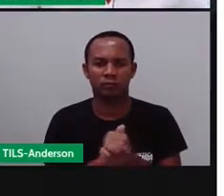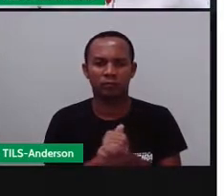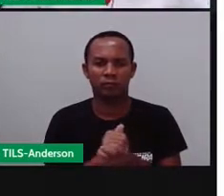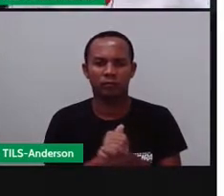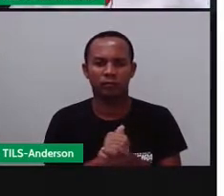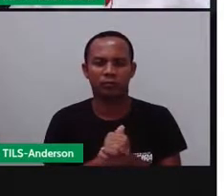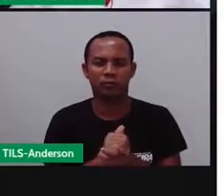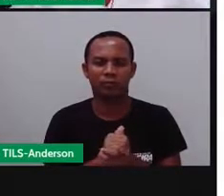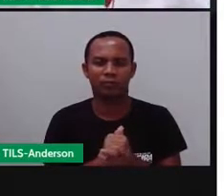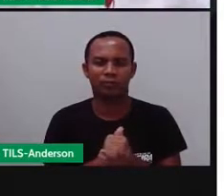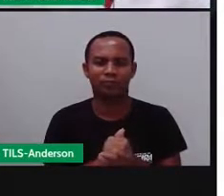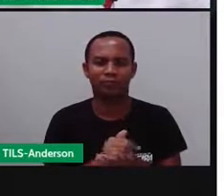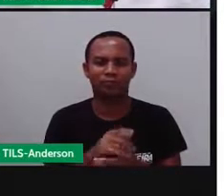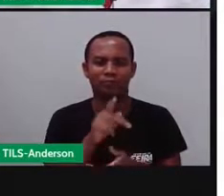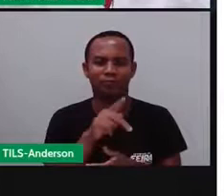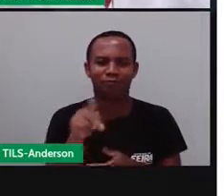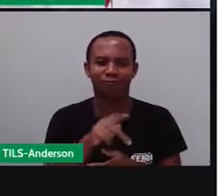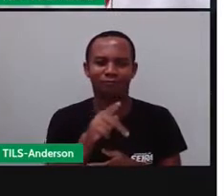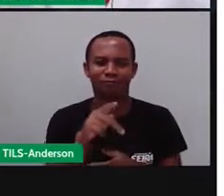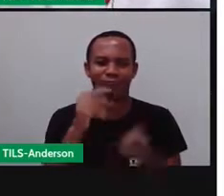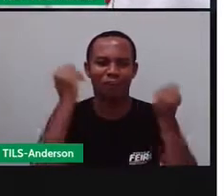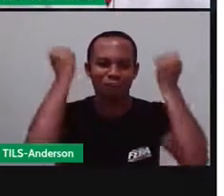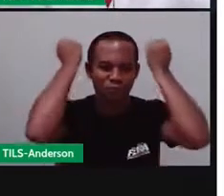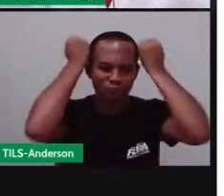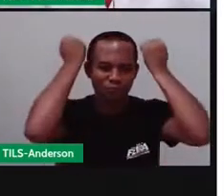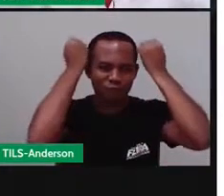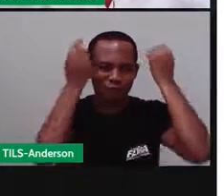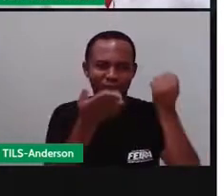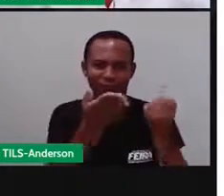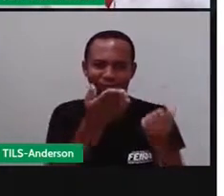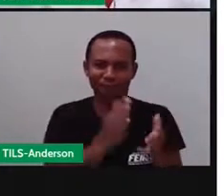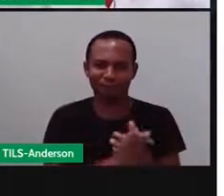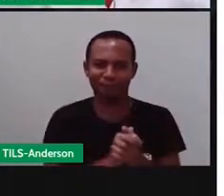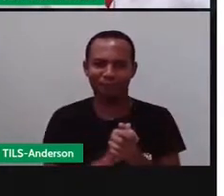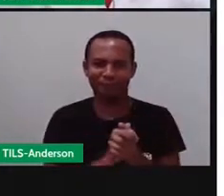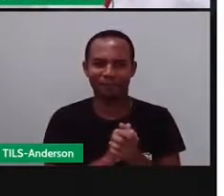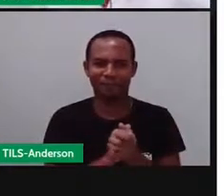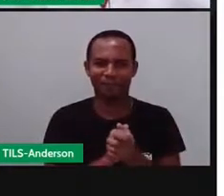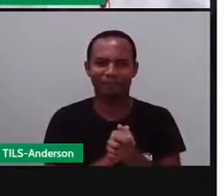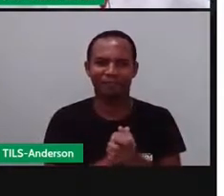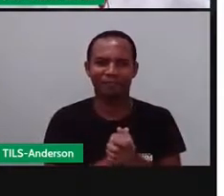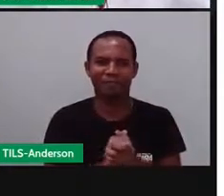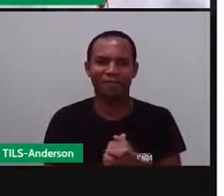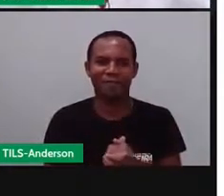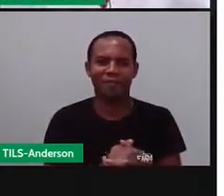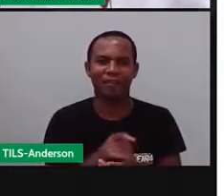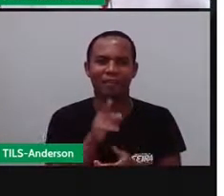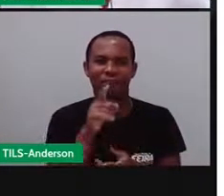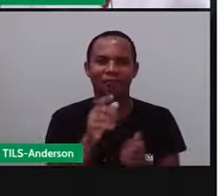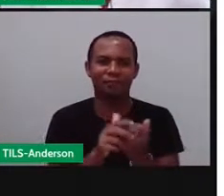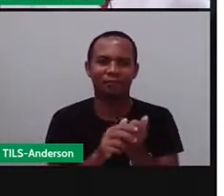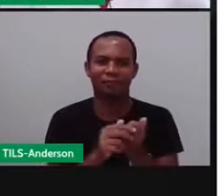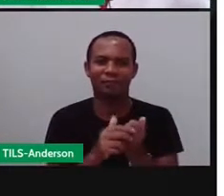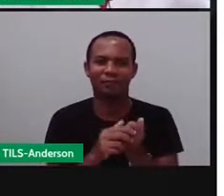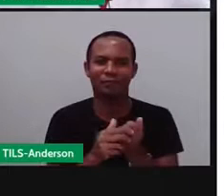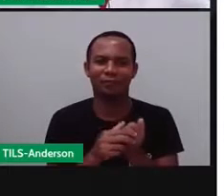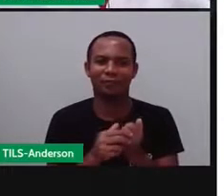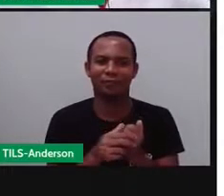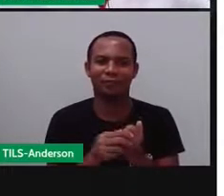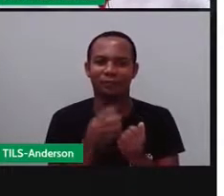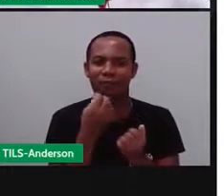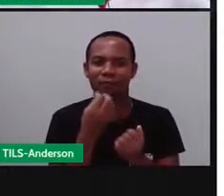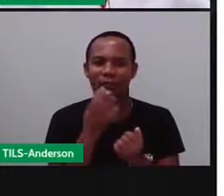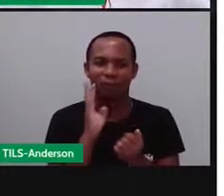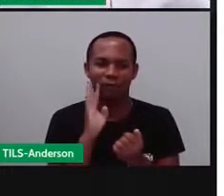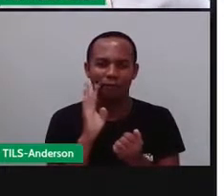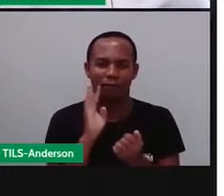de programa. Ah, que coisa maravilhosa. O milho é um dos cereais mais consumidos, né, pelos seres humanos, desde o surgimento